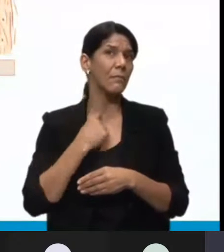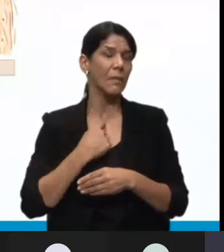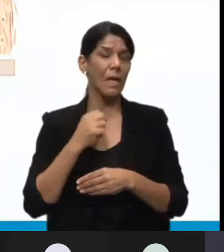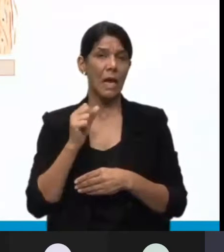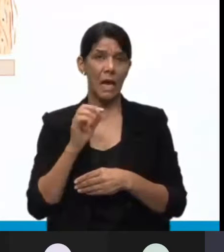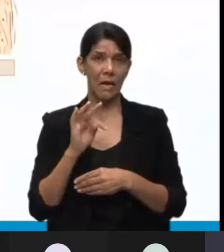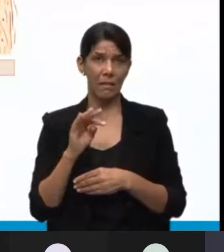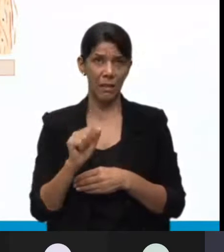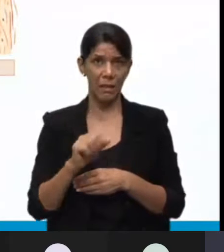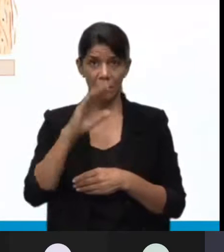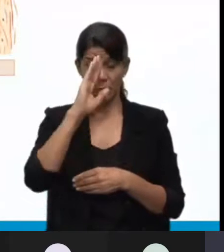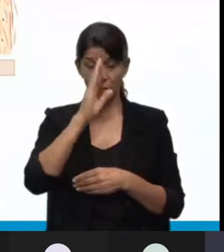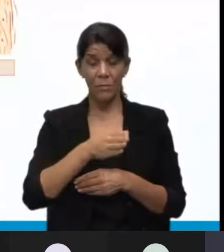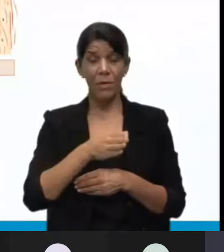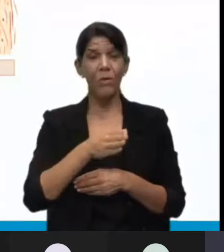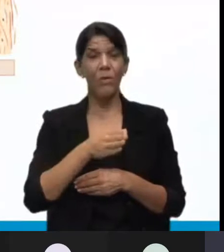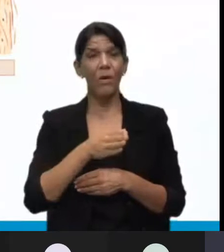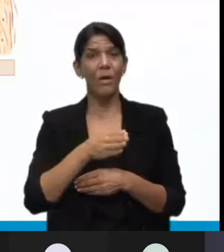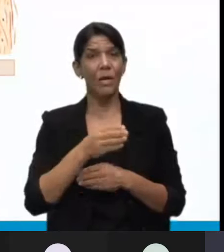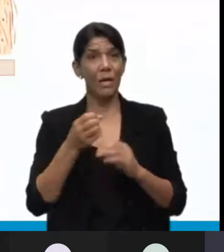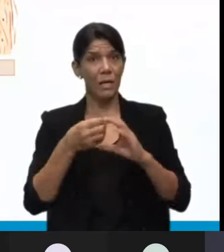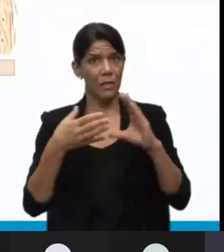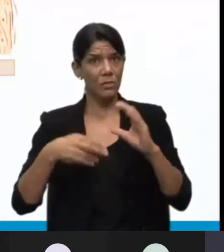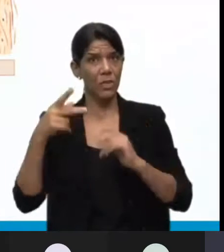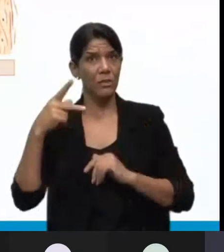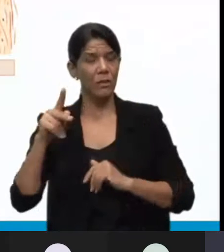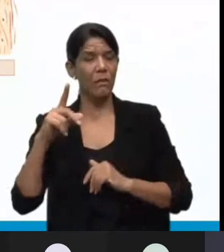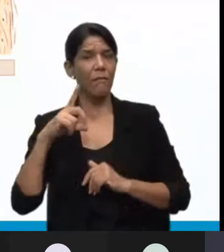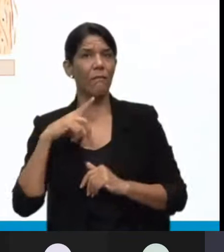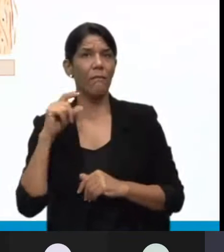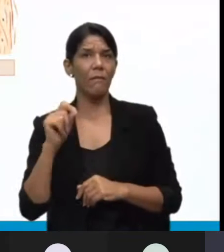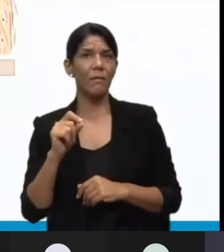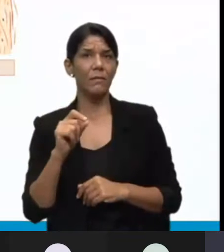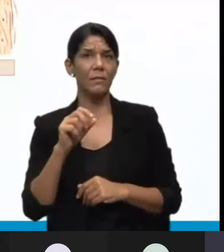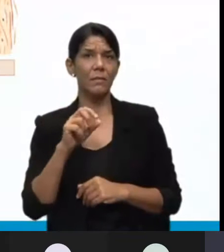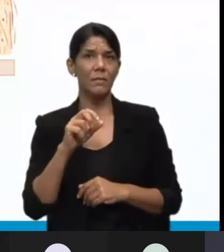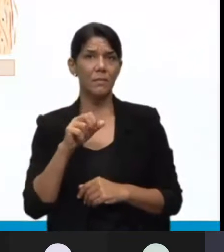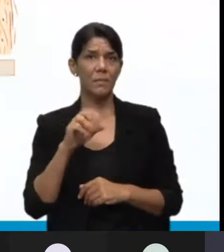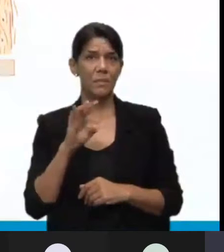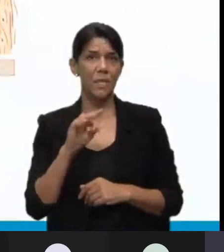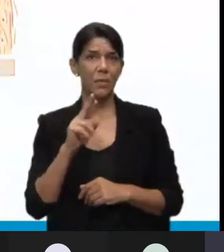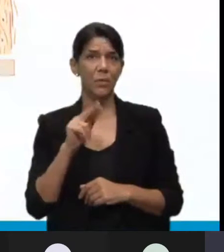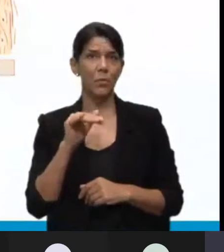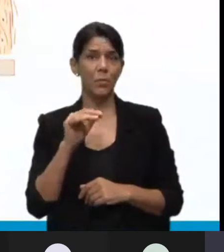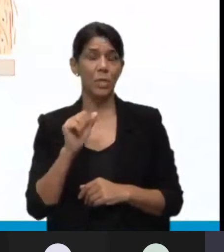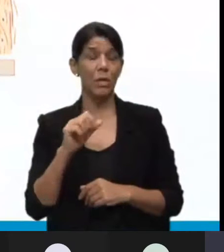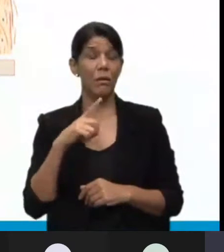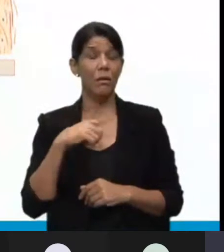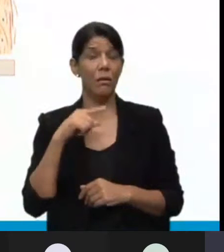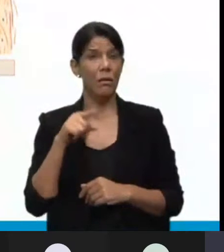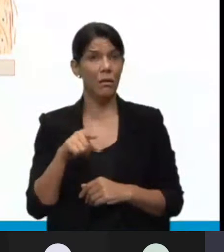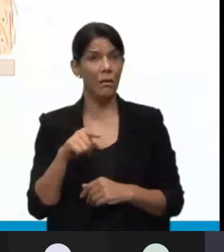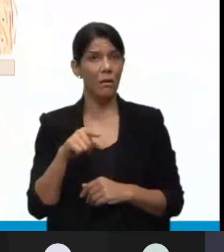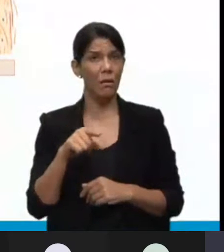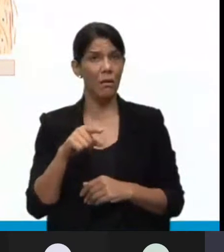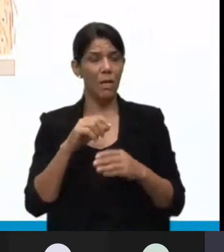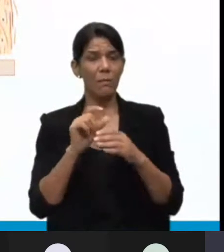uma das principais características na artéria é que essa túnica média aqui, ó, ela